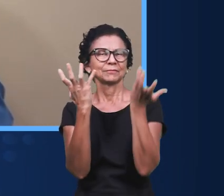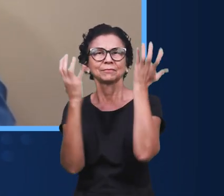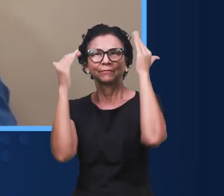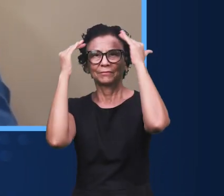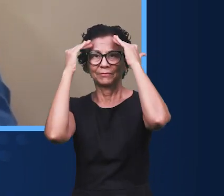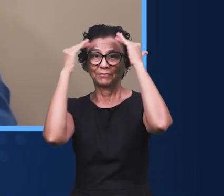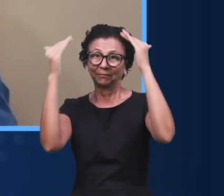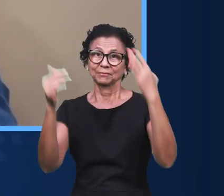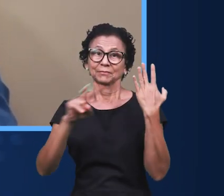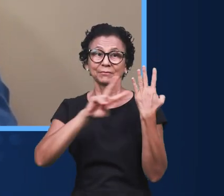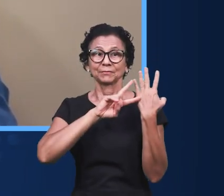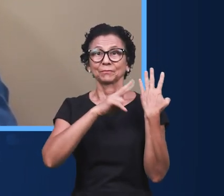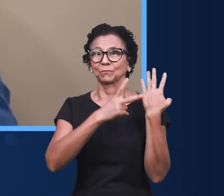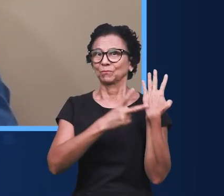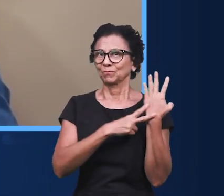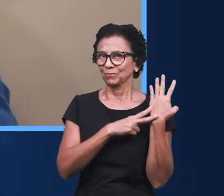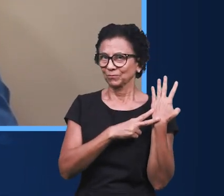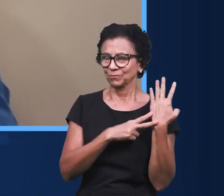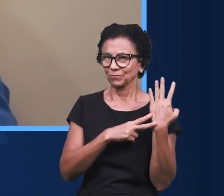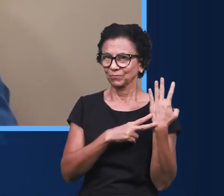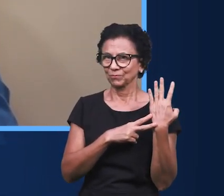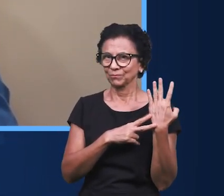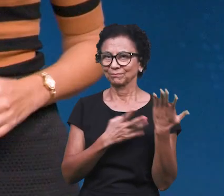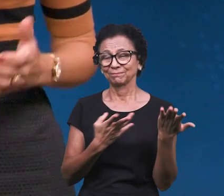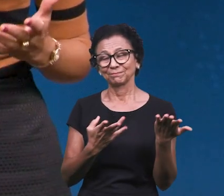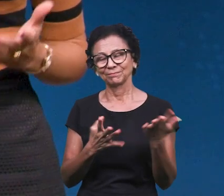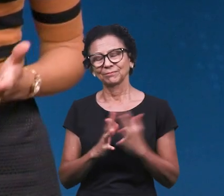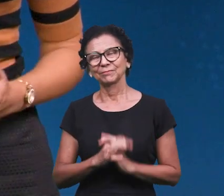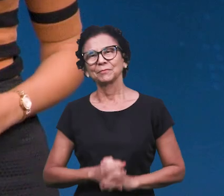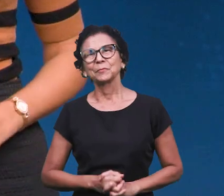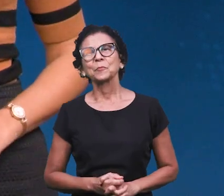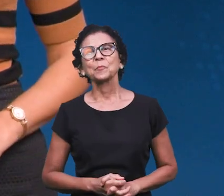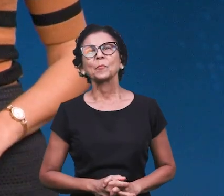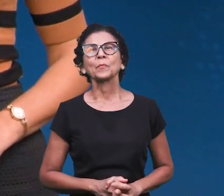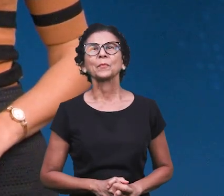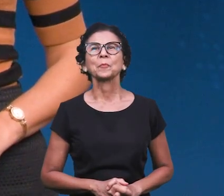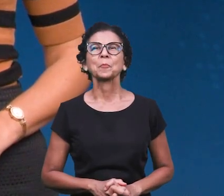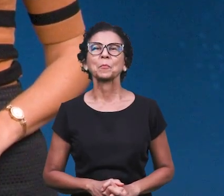senão as consequências certamente virão. E assim